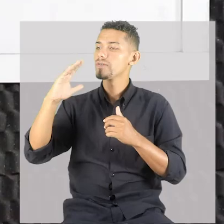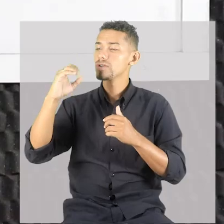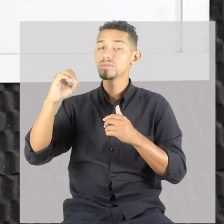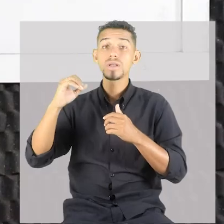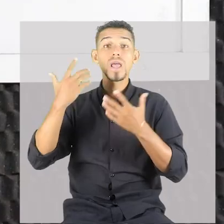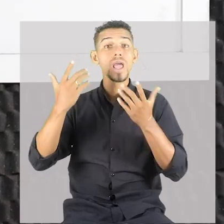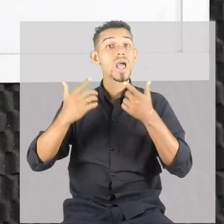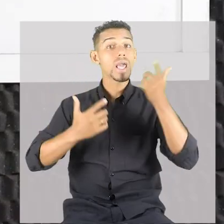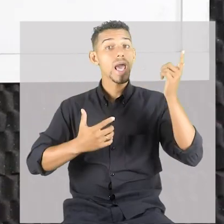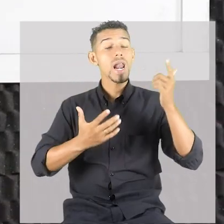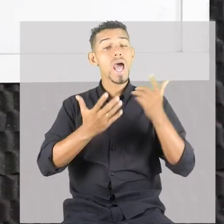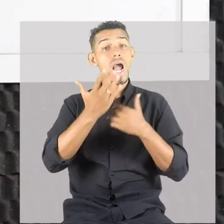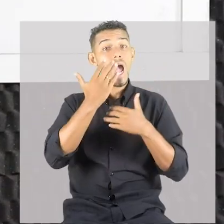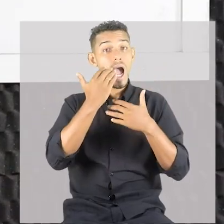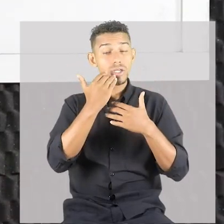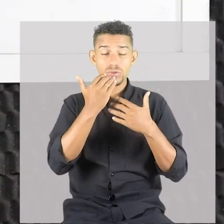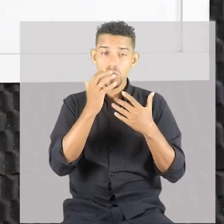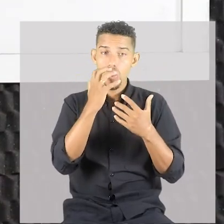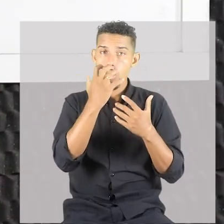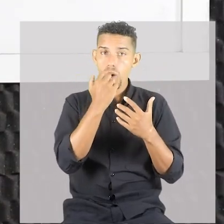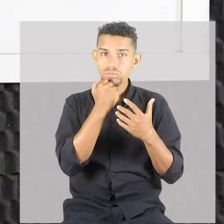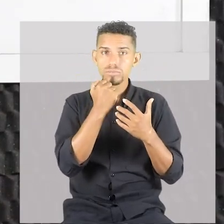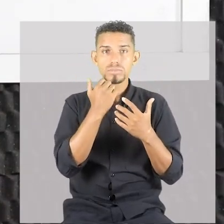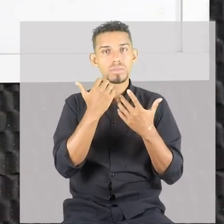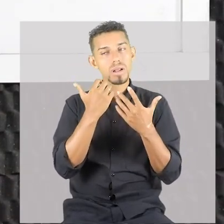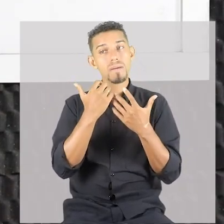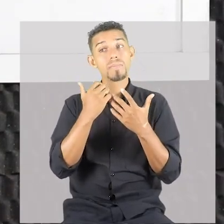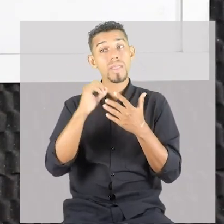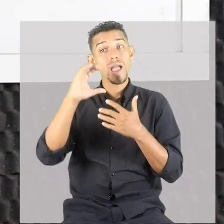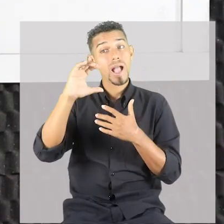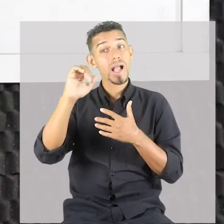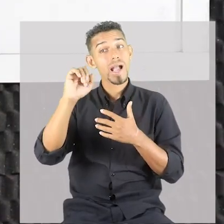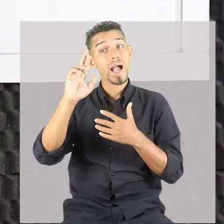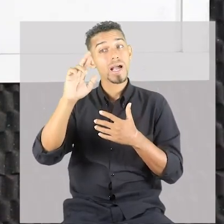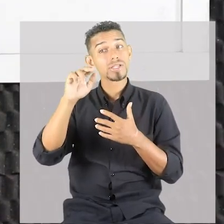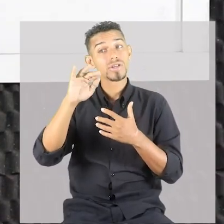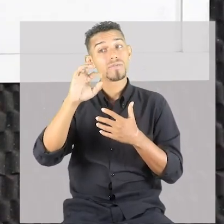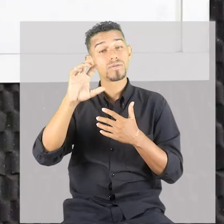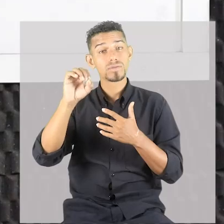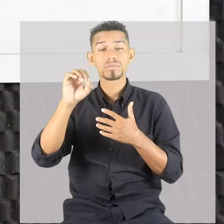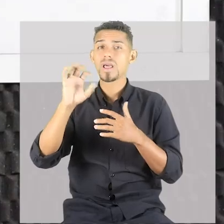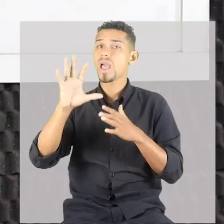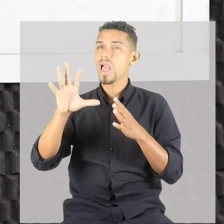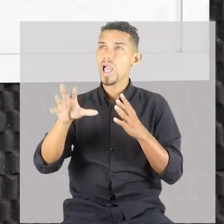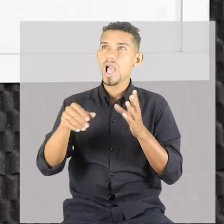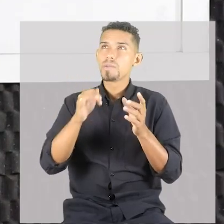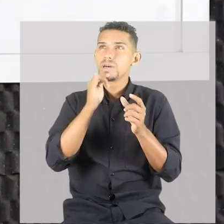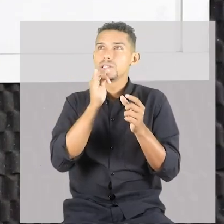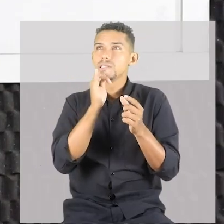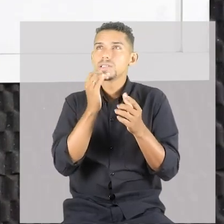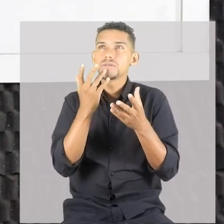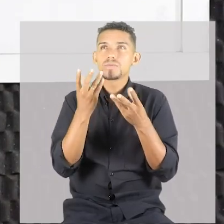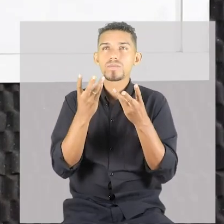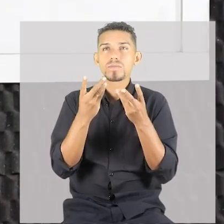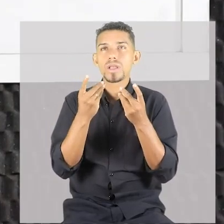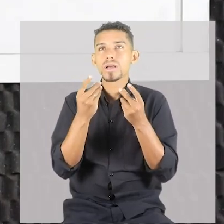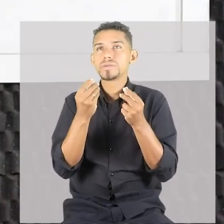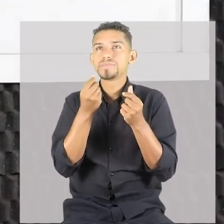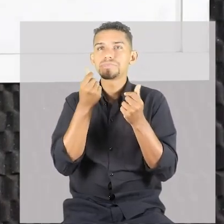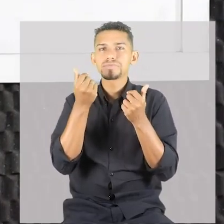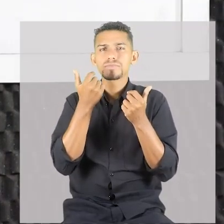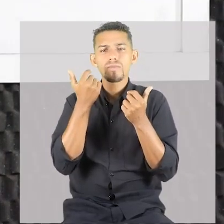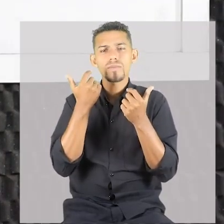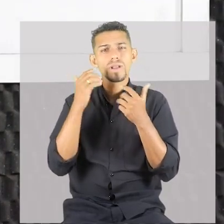planta carnívora, por exemplo? Gente, a carnivoria, ela é uma suplementação ali, né, de compostos